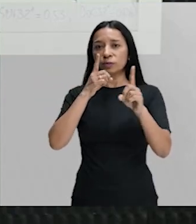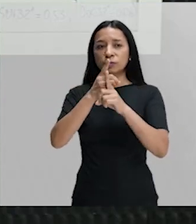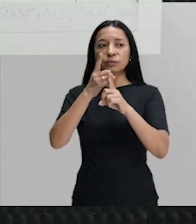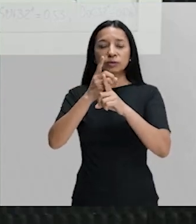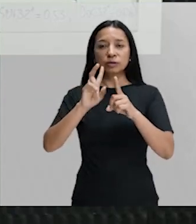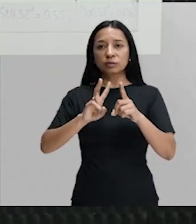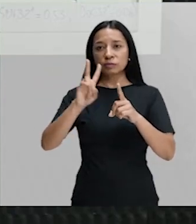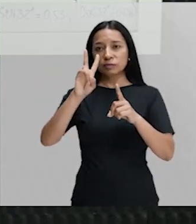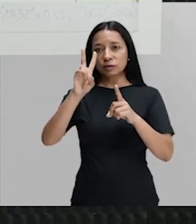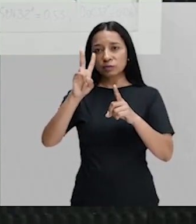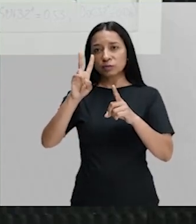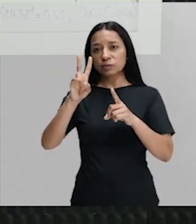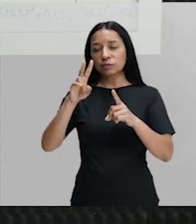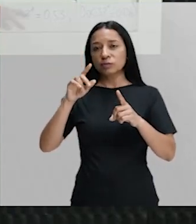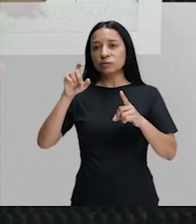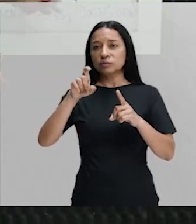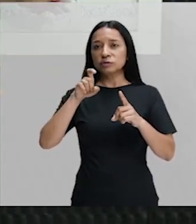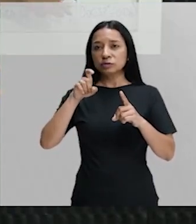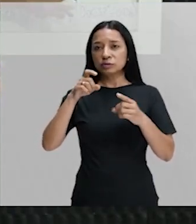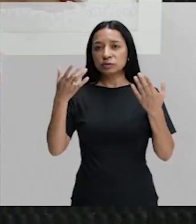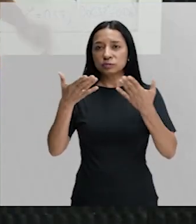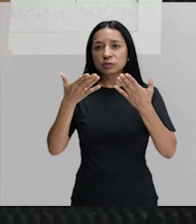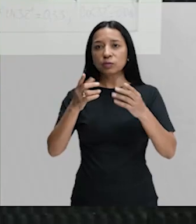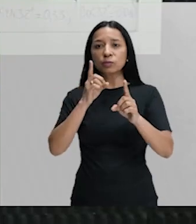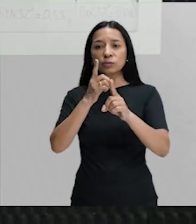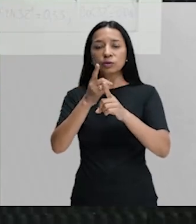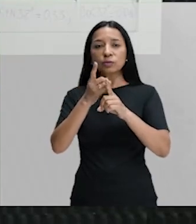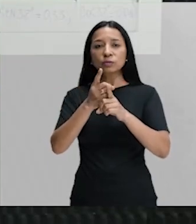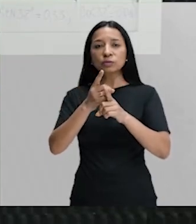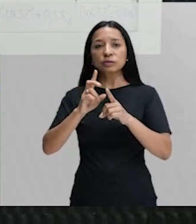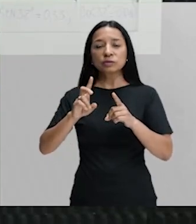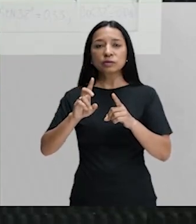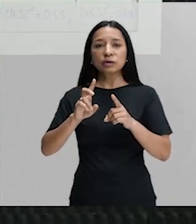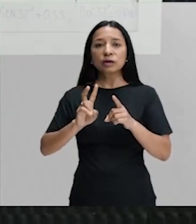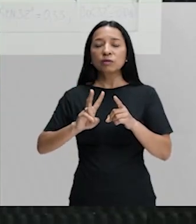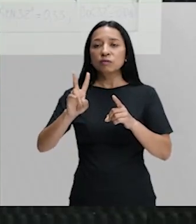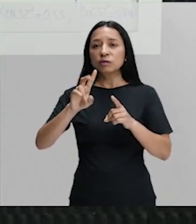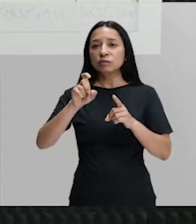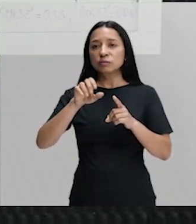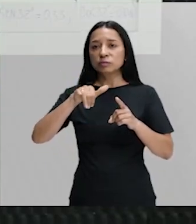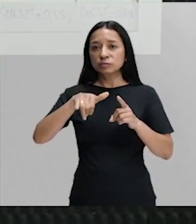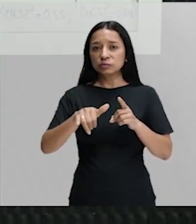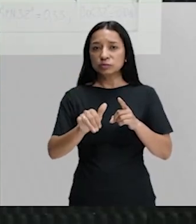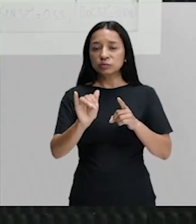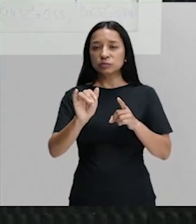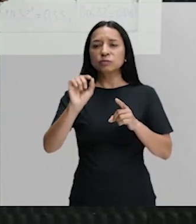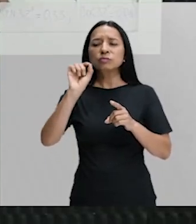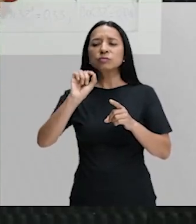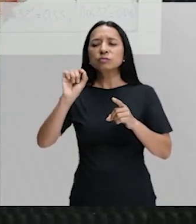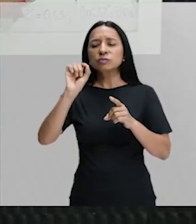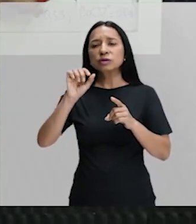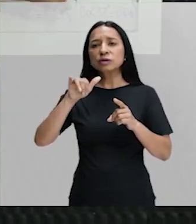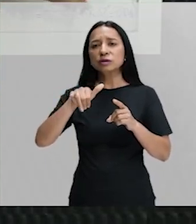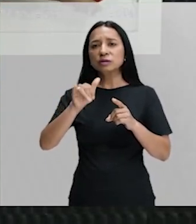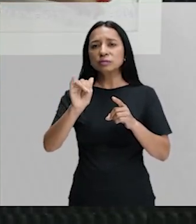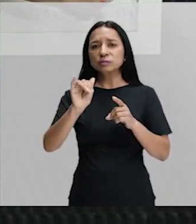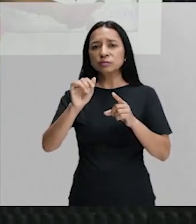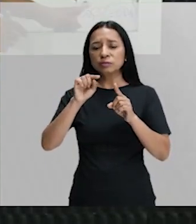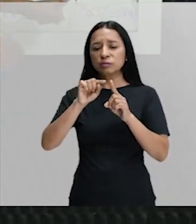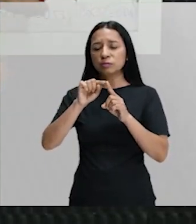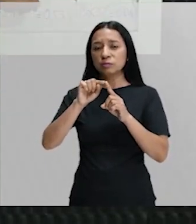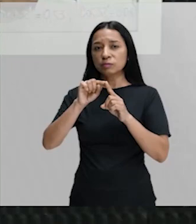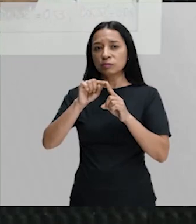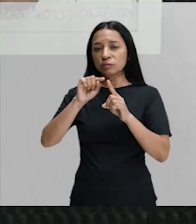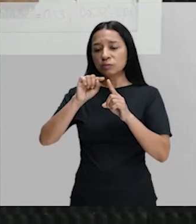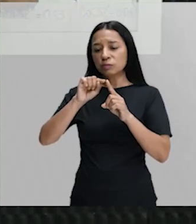Tá? Vamos agora encontrar o valor de y. Como é que eu faço para encontrar o valor de y? Quem é y? É cateto adjacente.